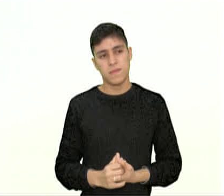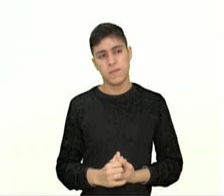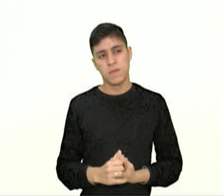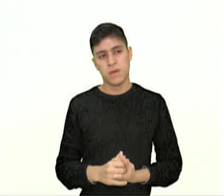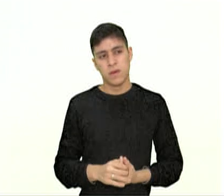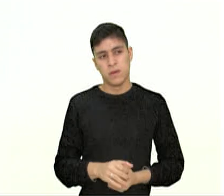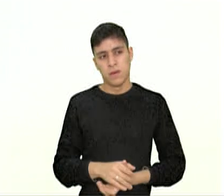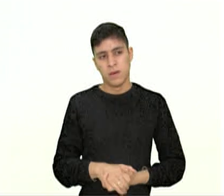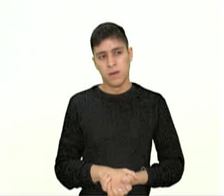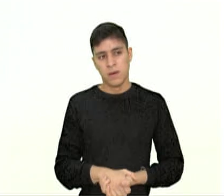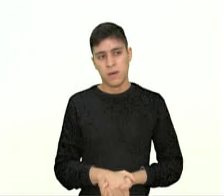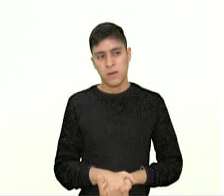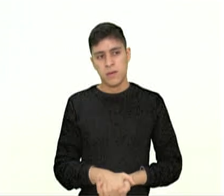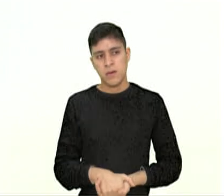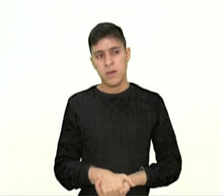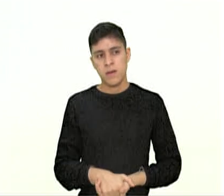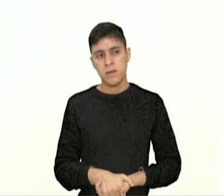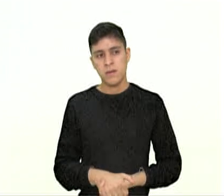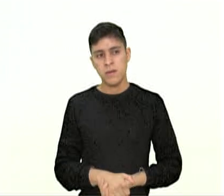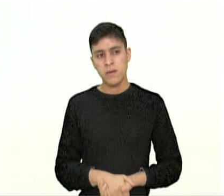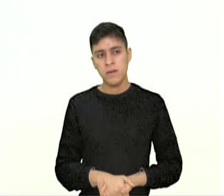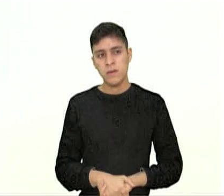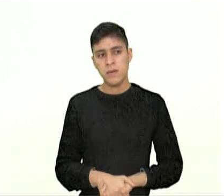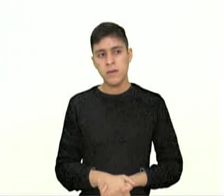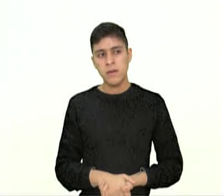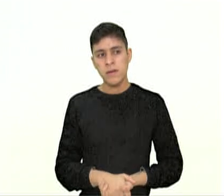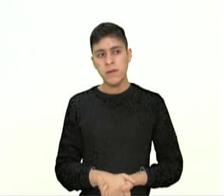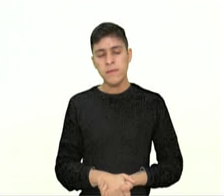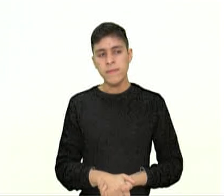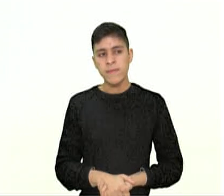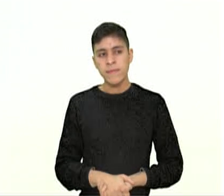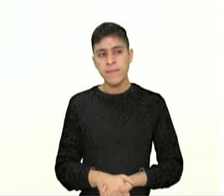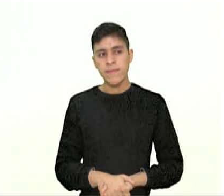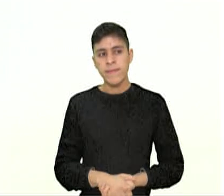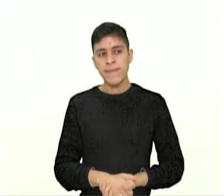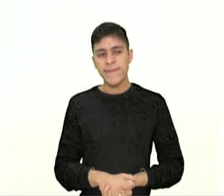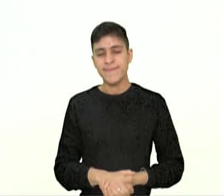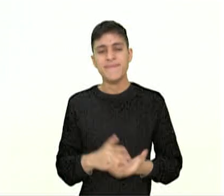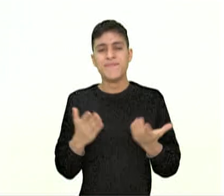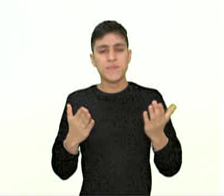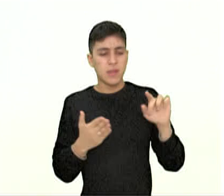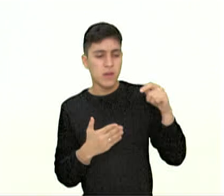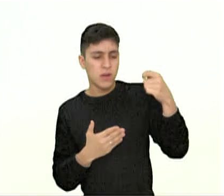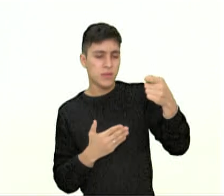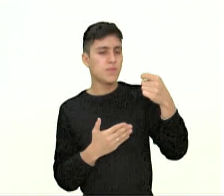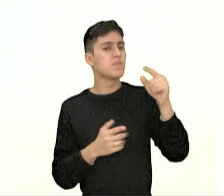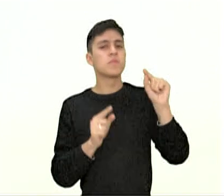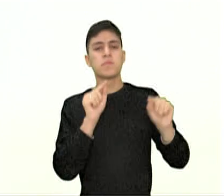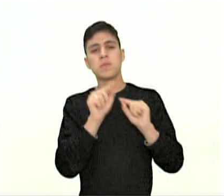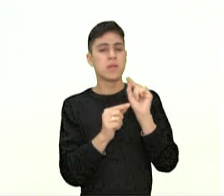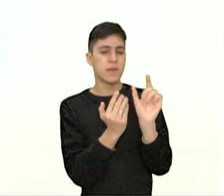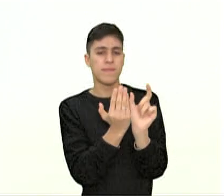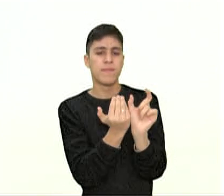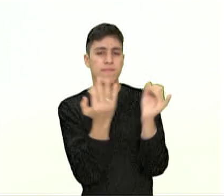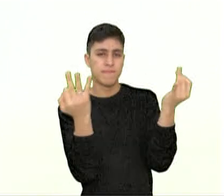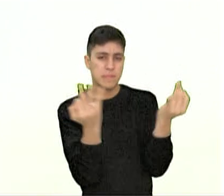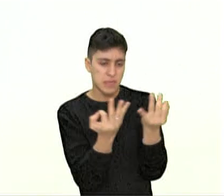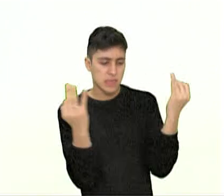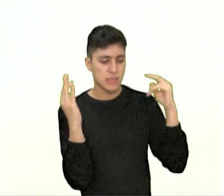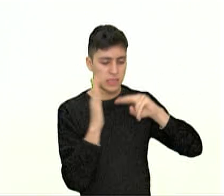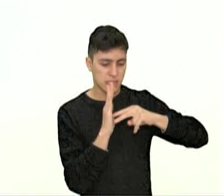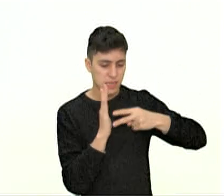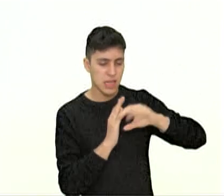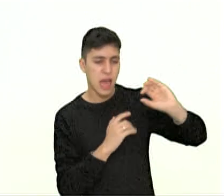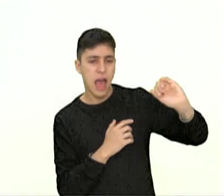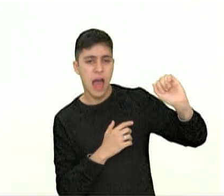ação que ocorreu em um momento determinado del passado. Então, sobre o pretérito perfeito ali, pessoal, ele é uma ação